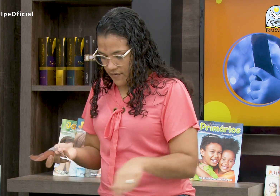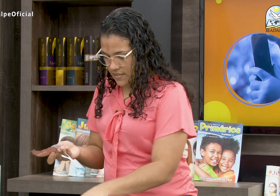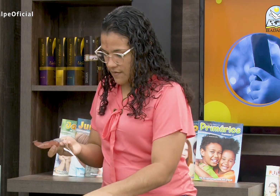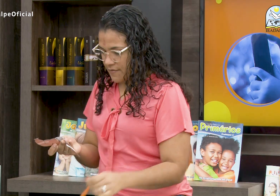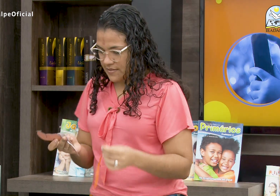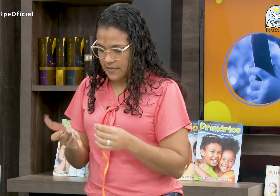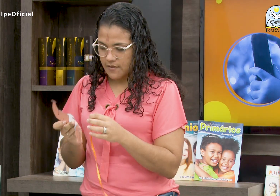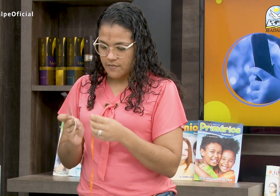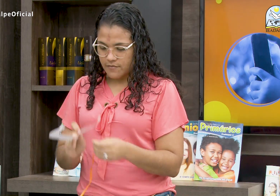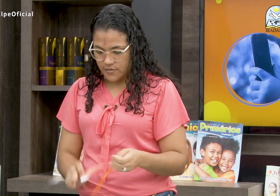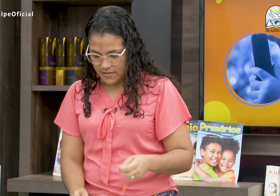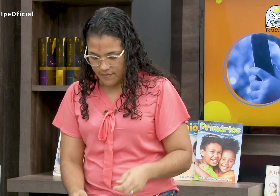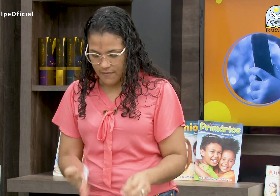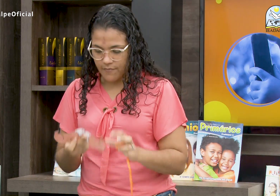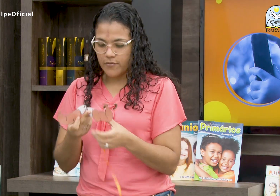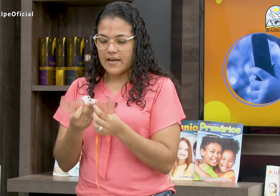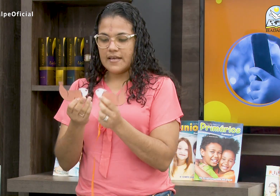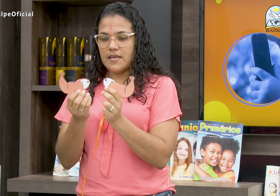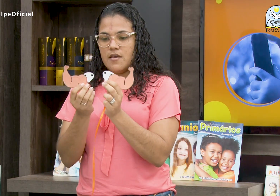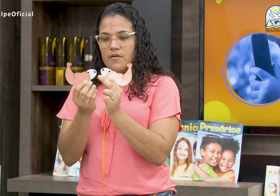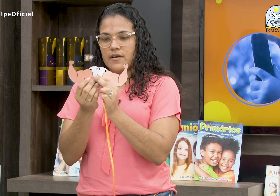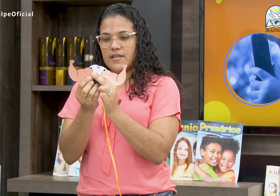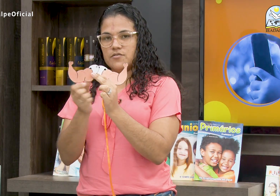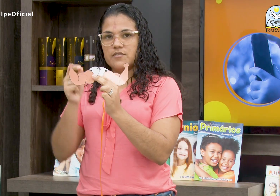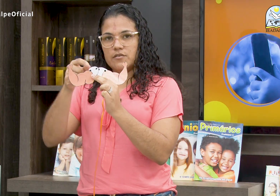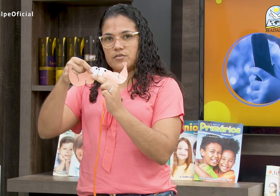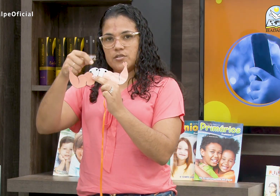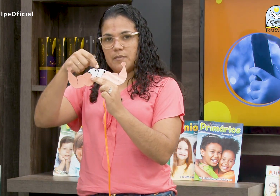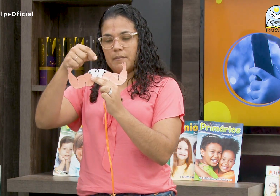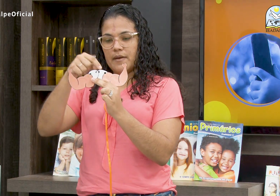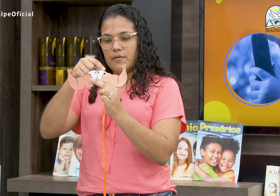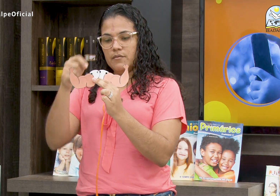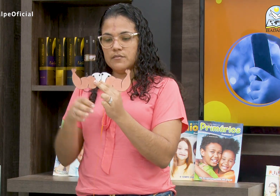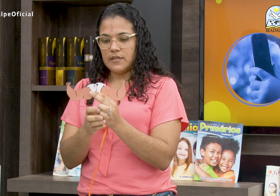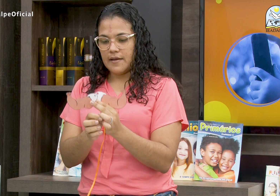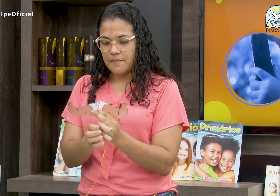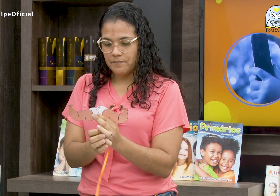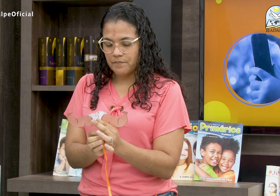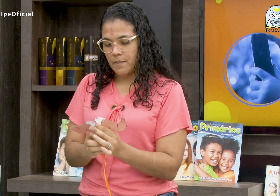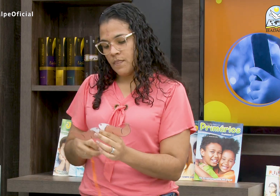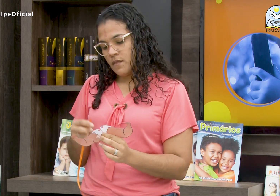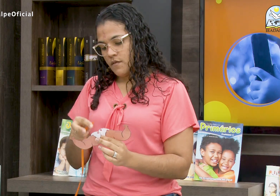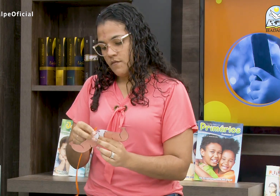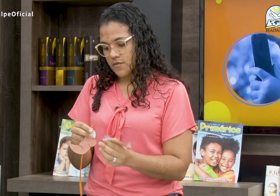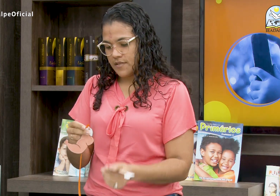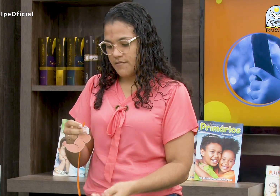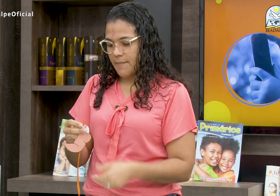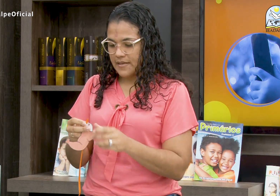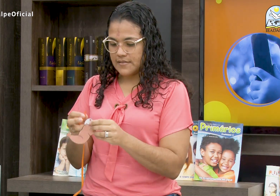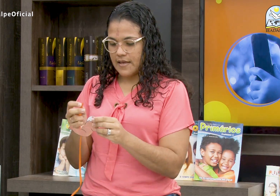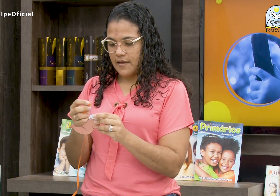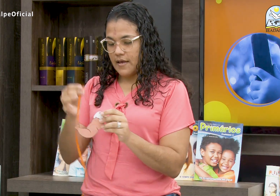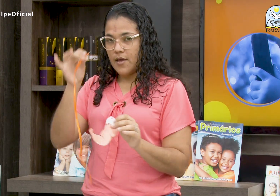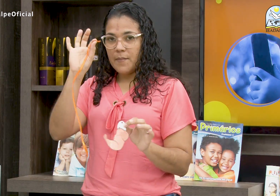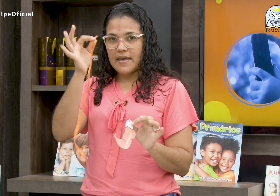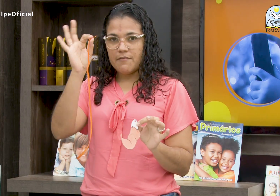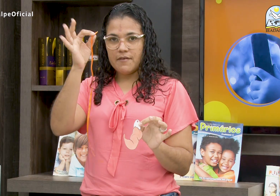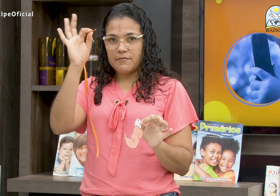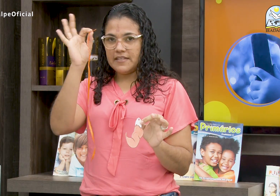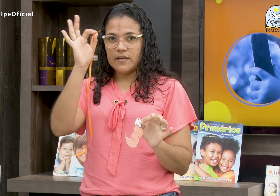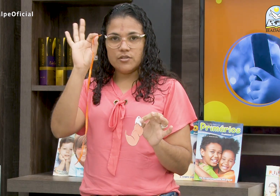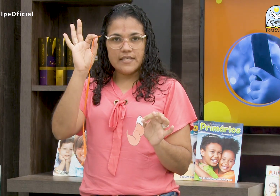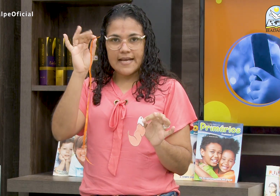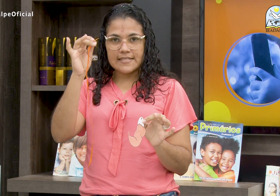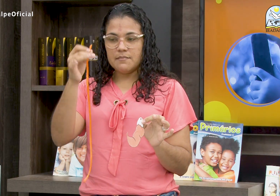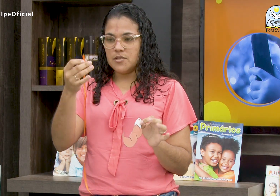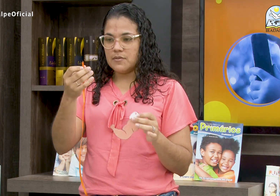o que é que você vai fazer? Você vai furar aqui, ó, com aqueles furadores de papel, tá? Você vai passar... Eu peguei a